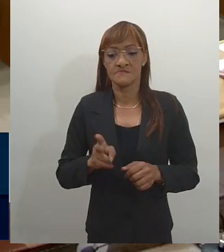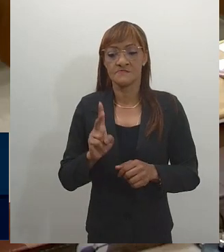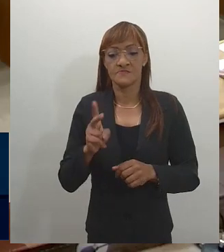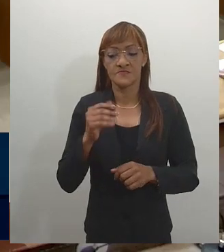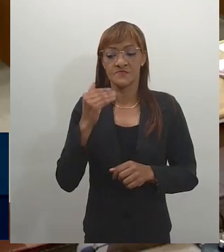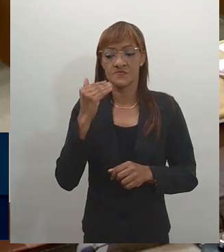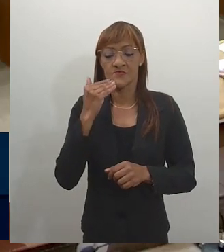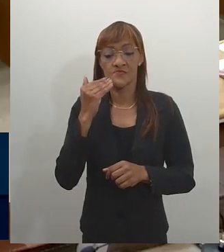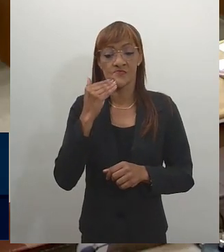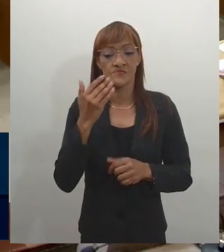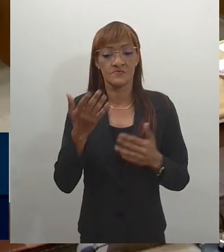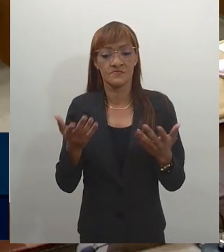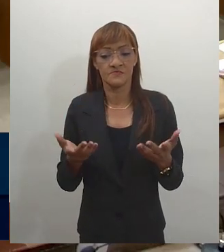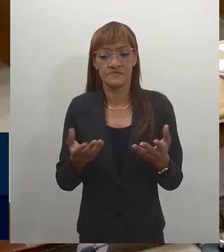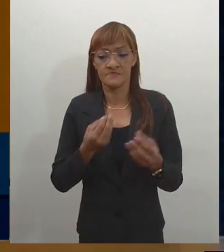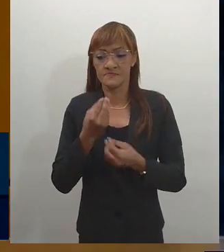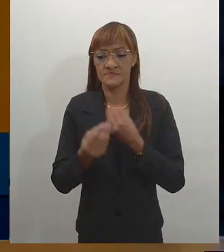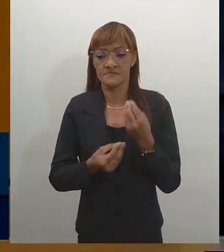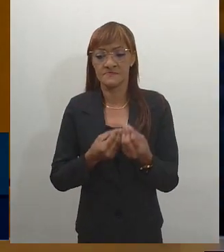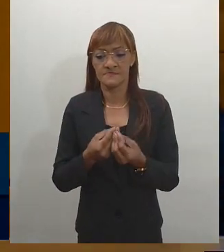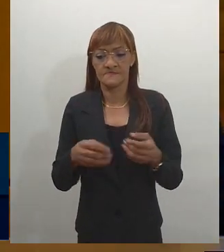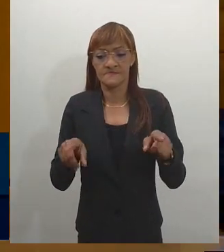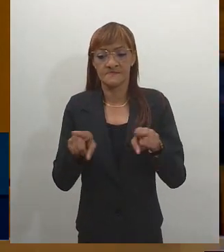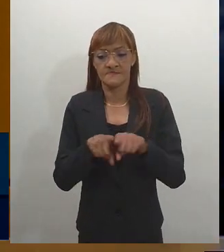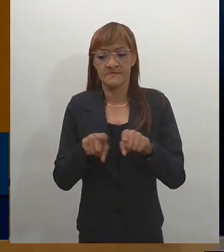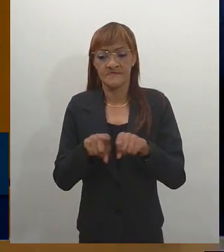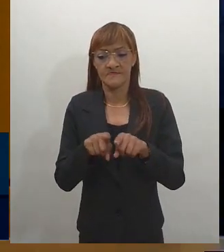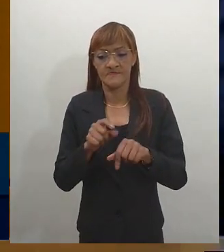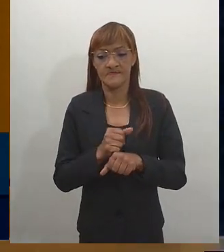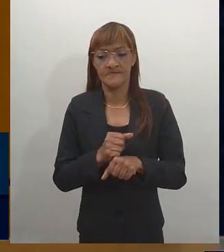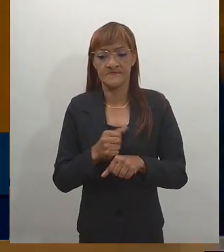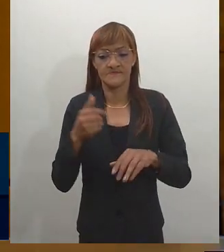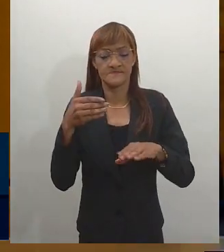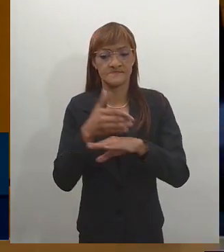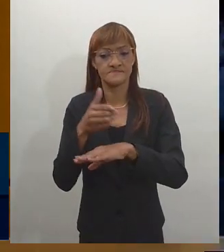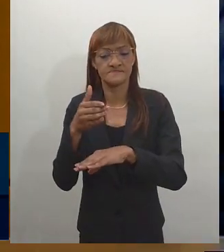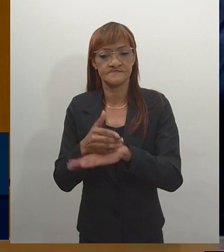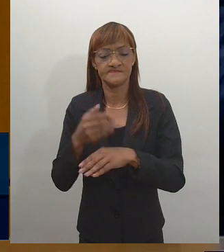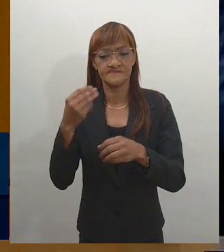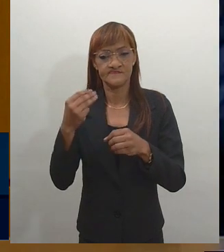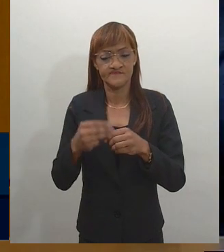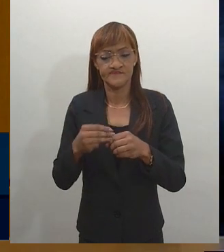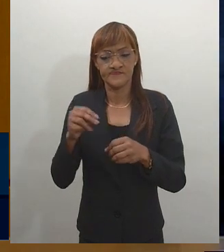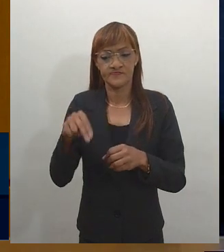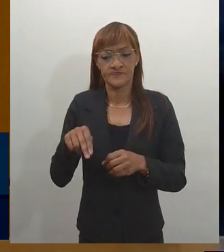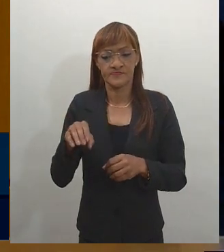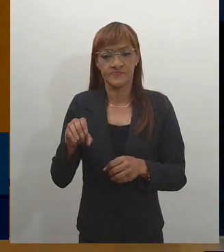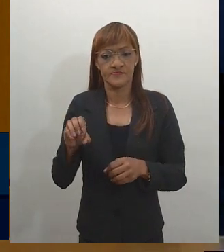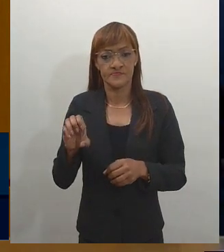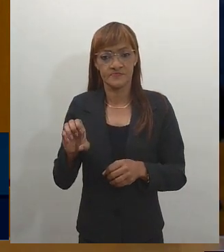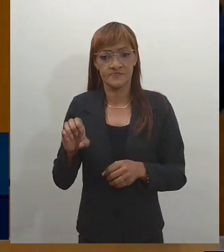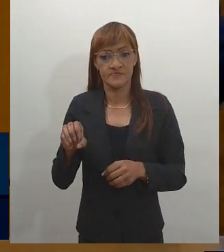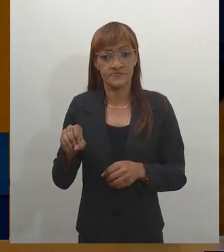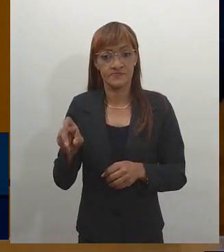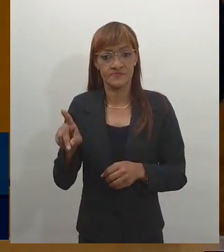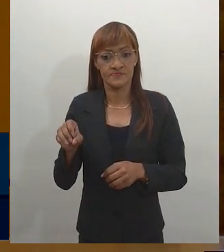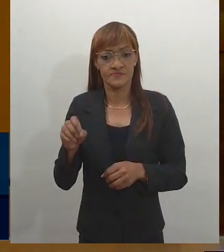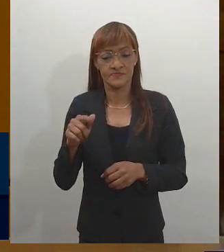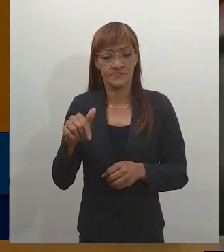o acesso à cidade de Neópolis, foi outro local que a gente recebeu também muita reclamação.